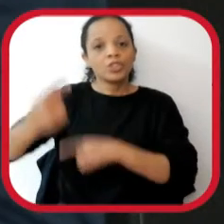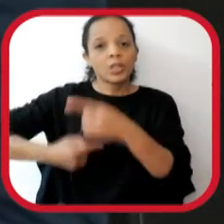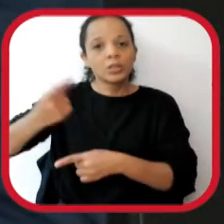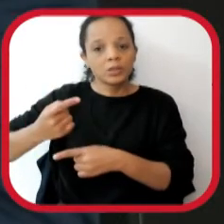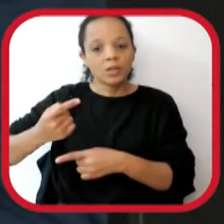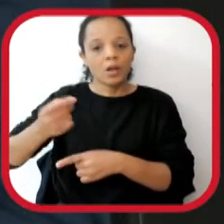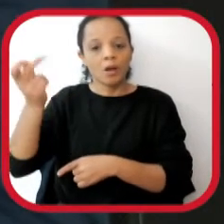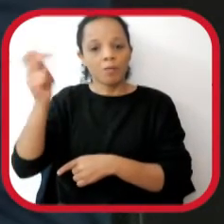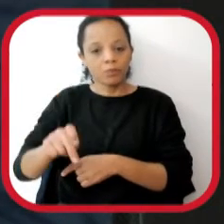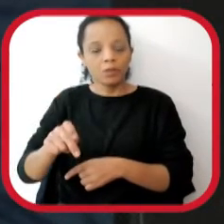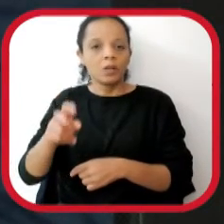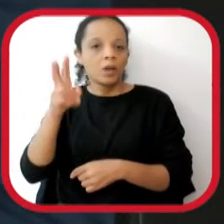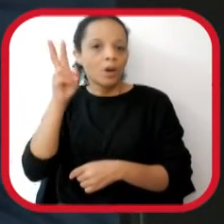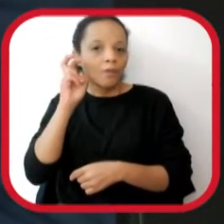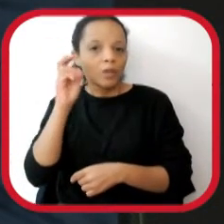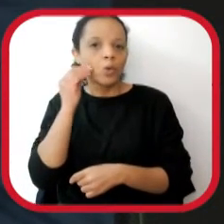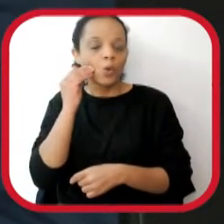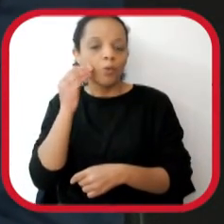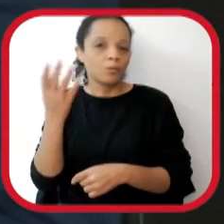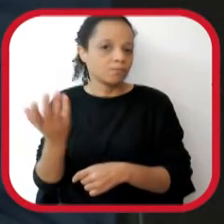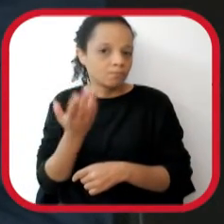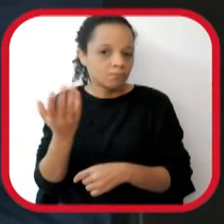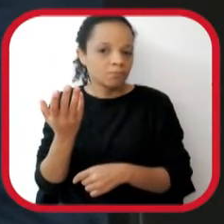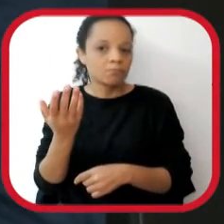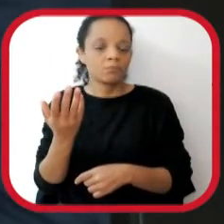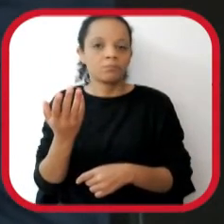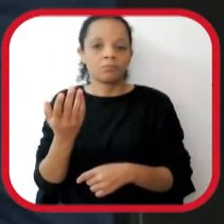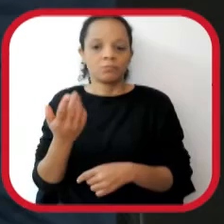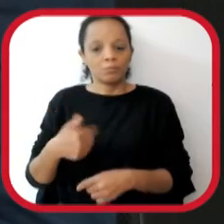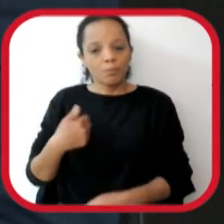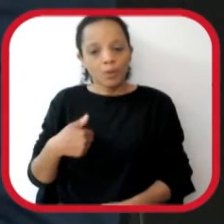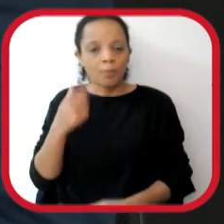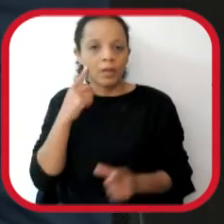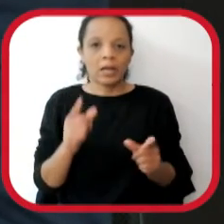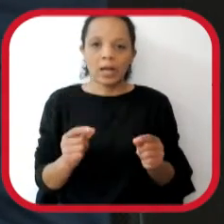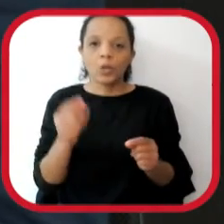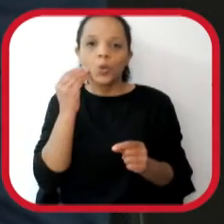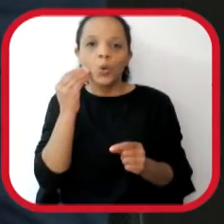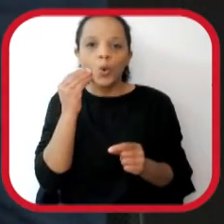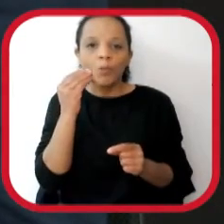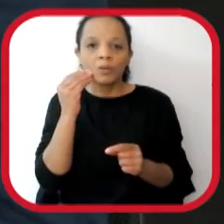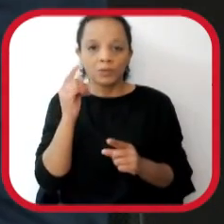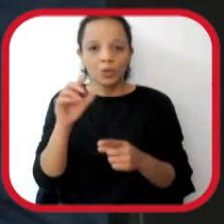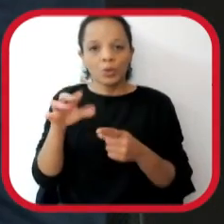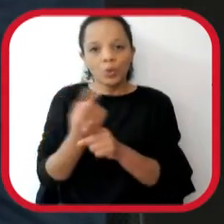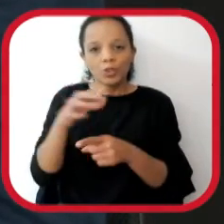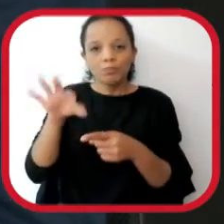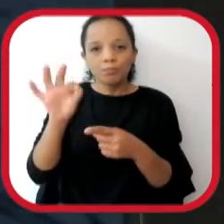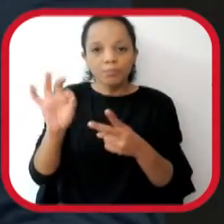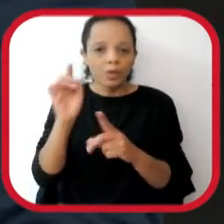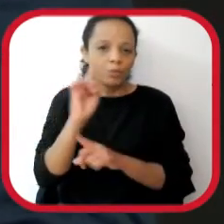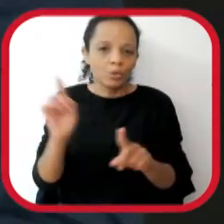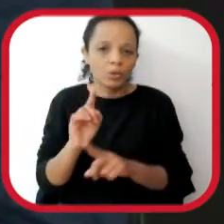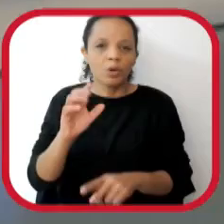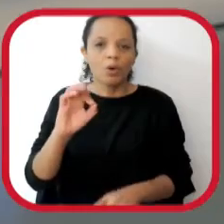É uma geração que está mais propensa ao consumo não linear, ou seja, a fazer a sua própria rádio através de uma seleção de podcasts